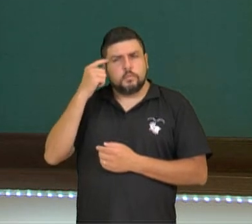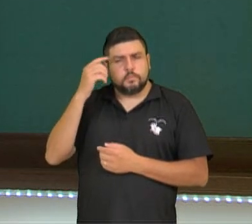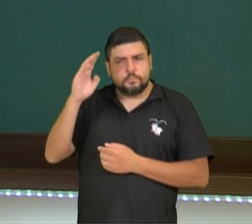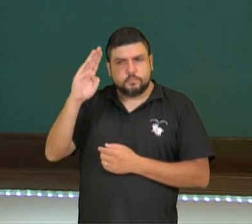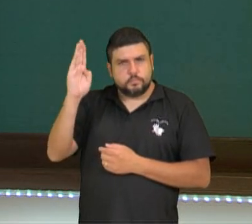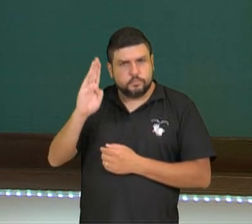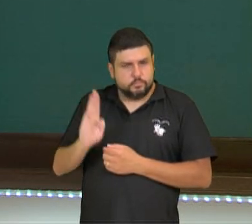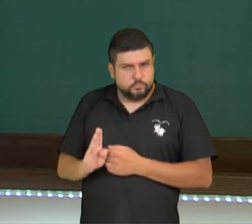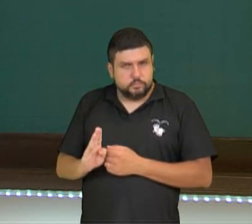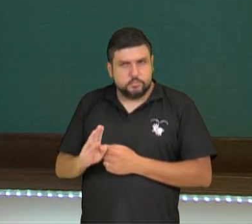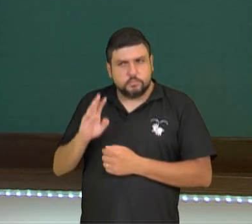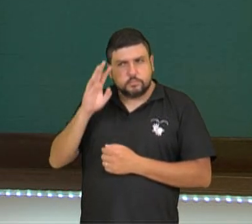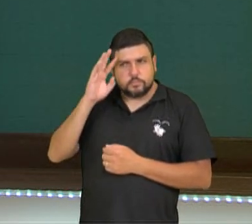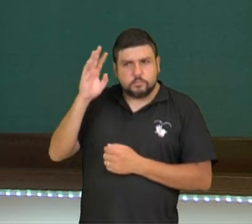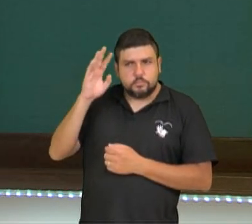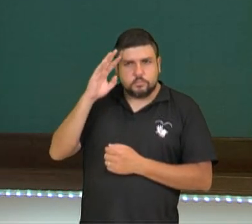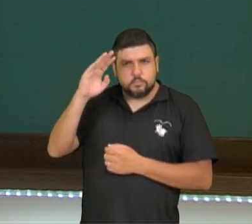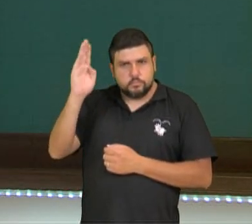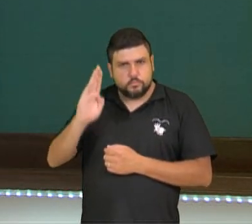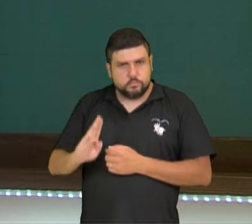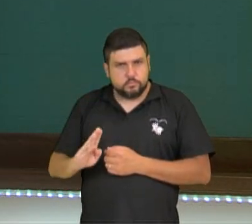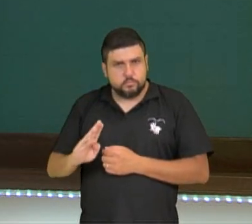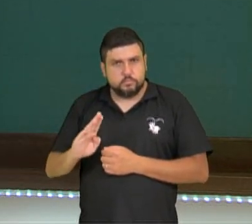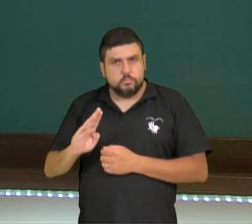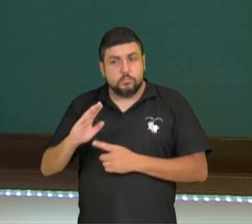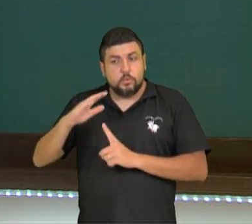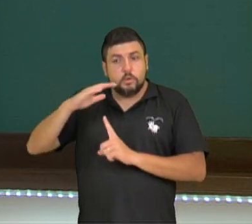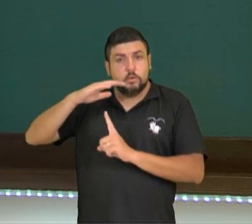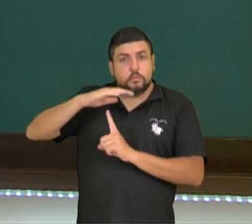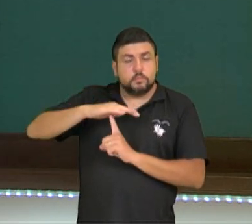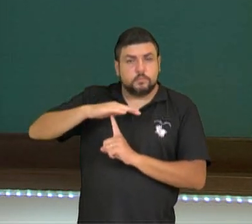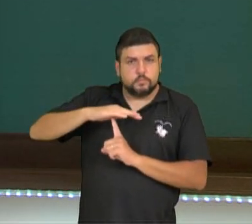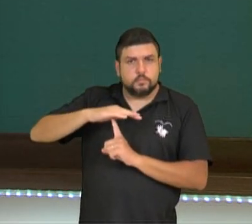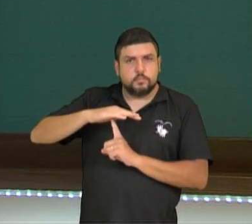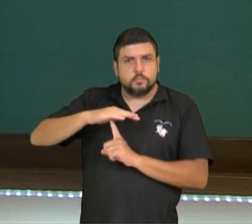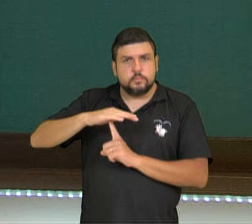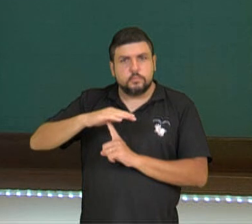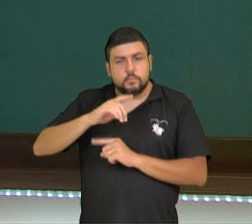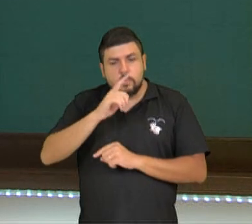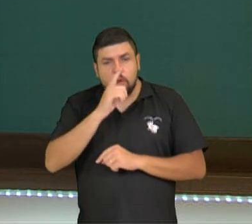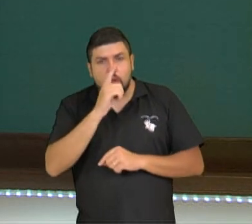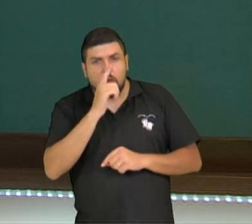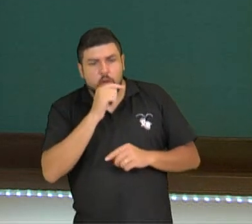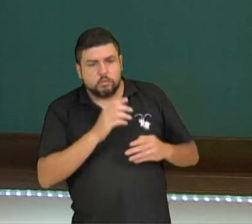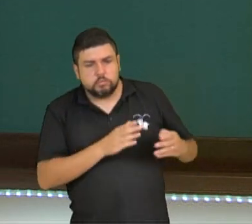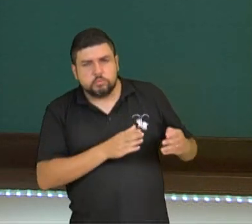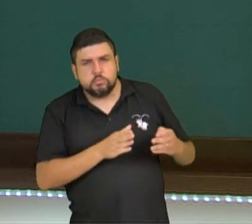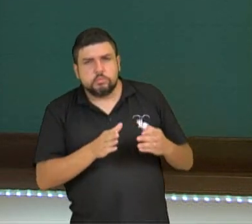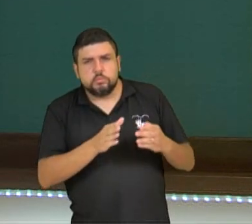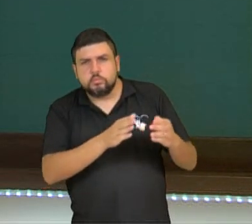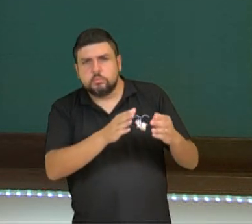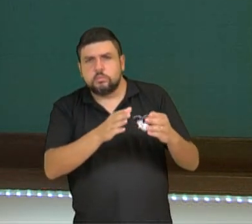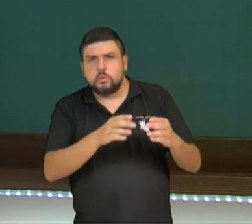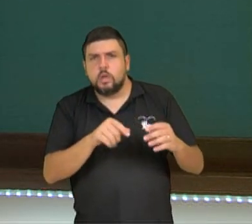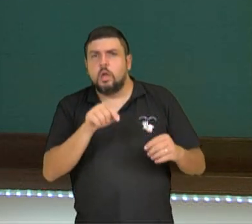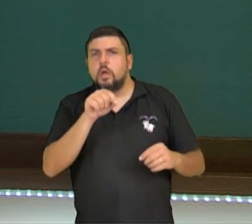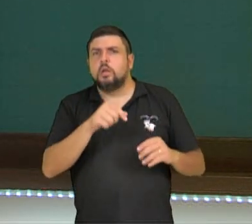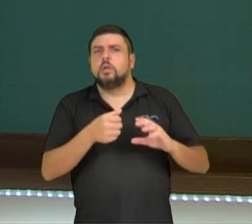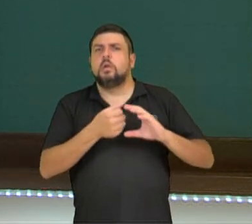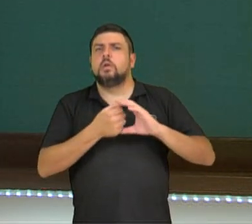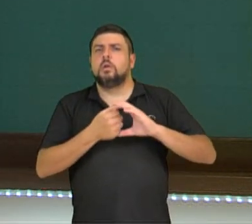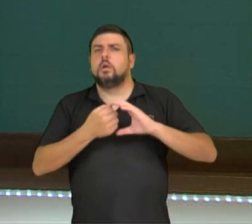se eu pensar em termos de Paraná, qual é a disponibilidade do recurso? Que características são importantes,